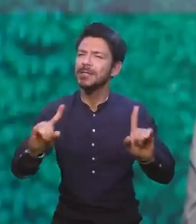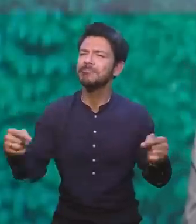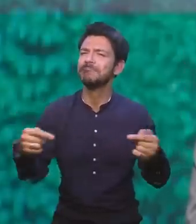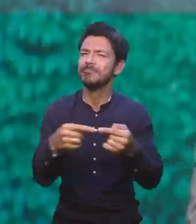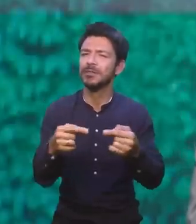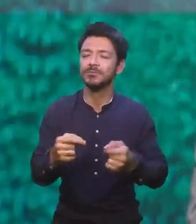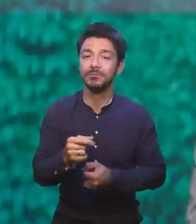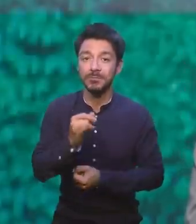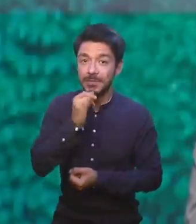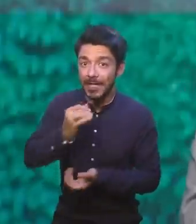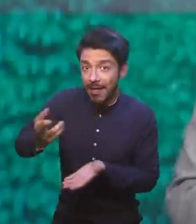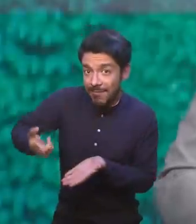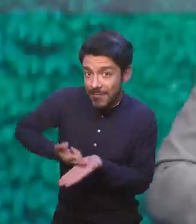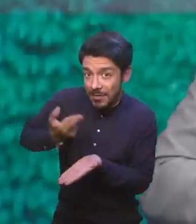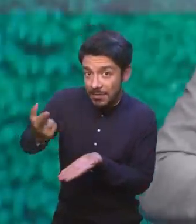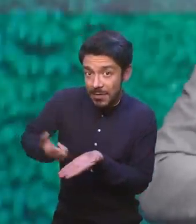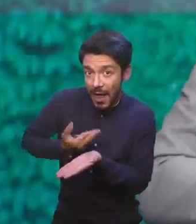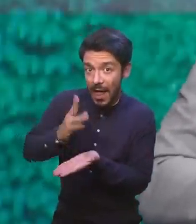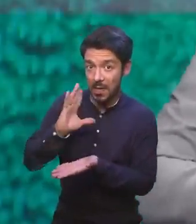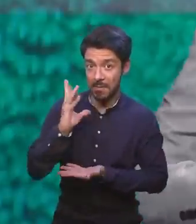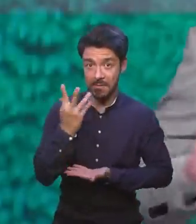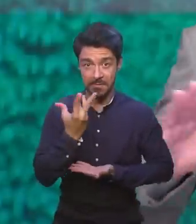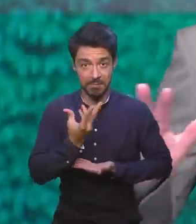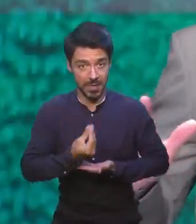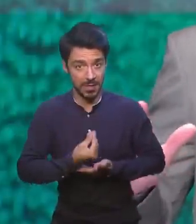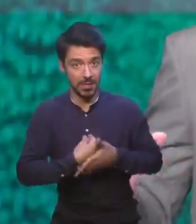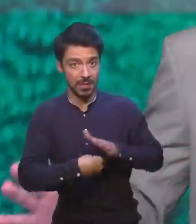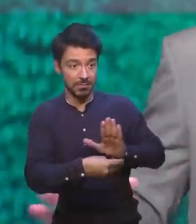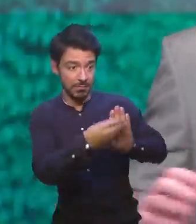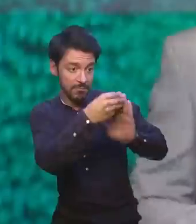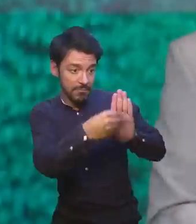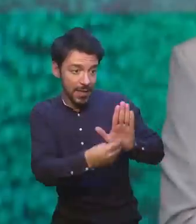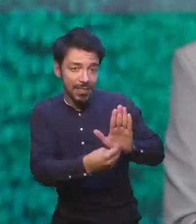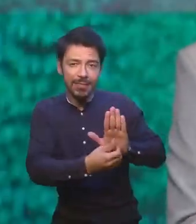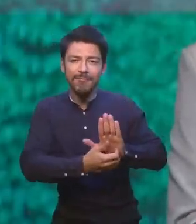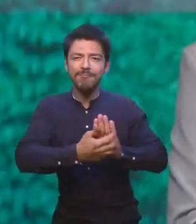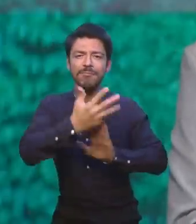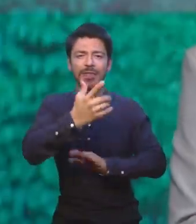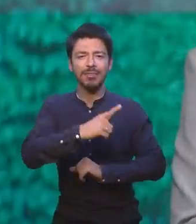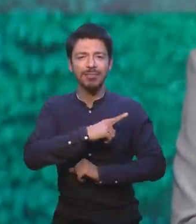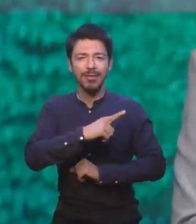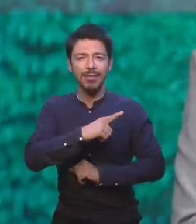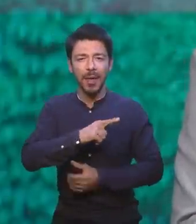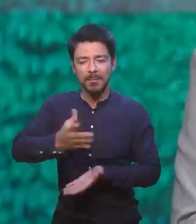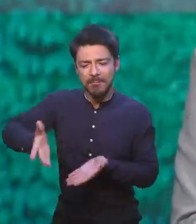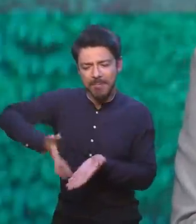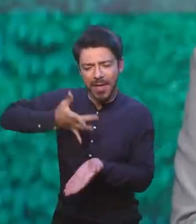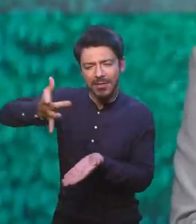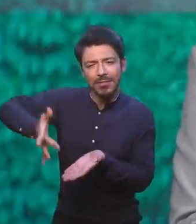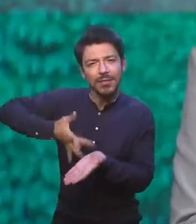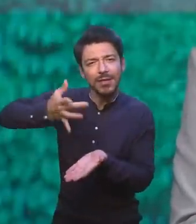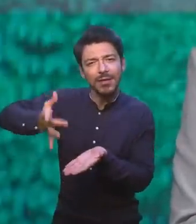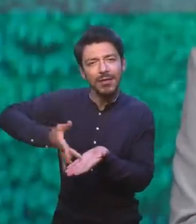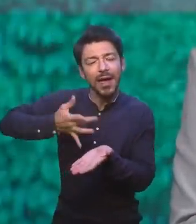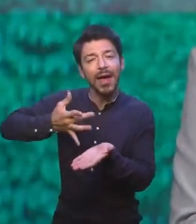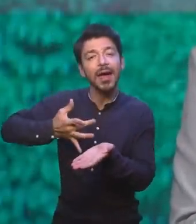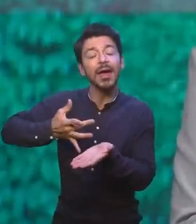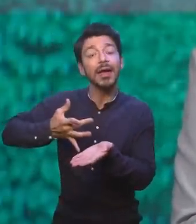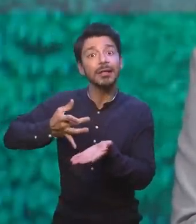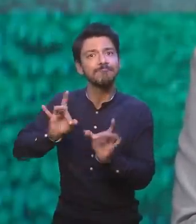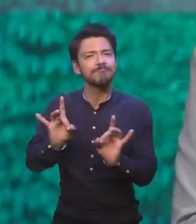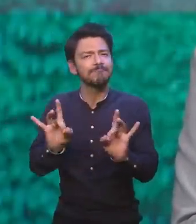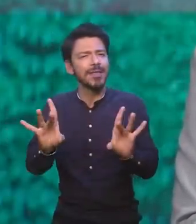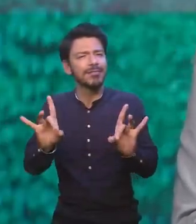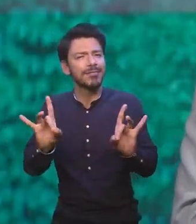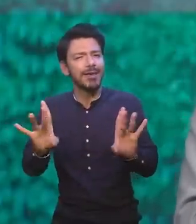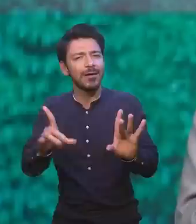Revista Espírita também. Está ali espalhada pelas páginas de ouro da Revista Espírita, conforme